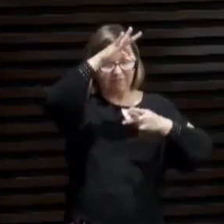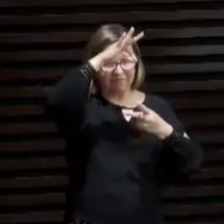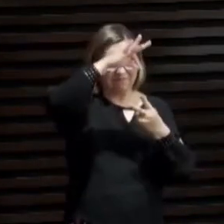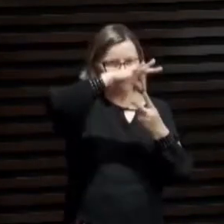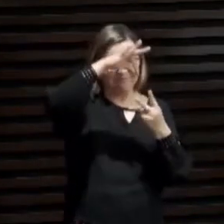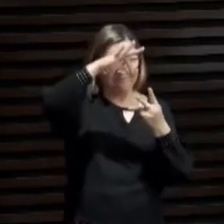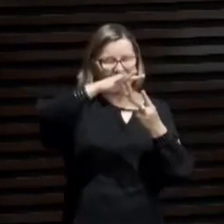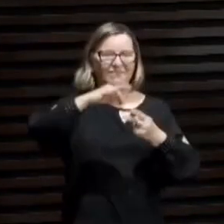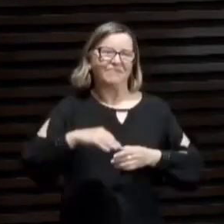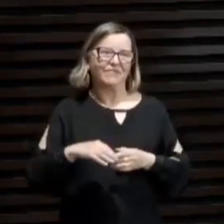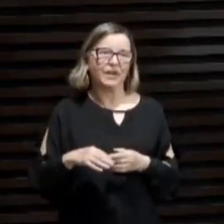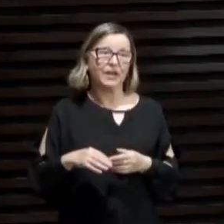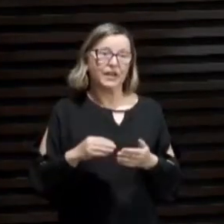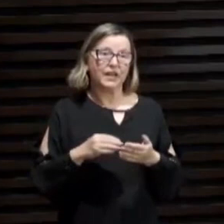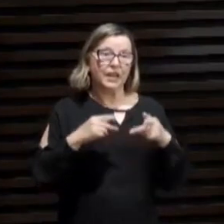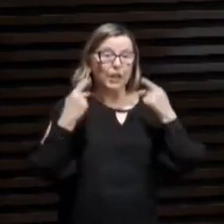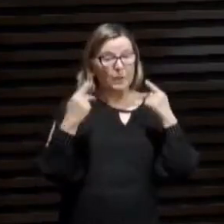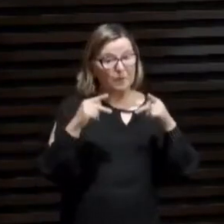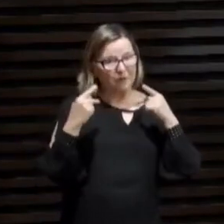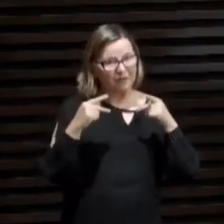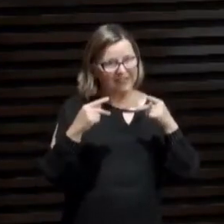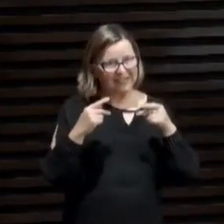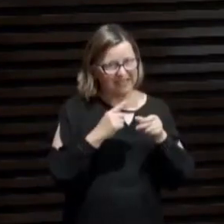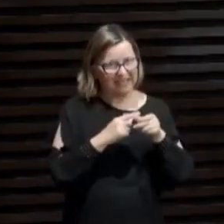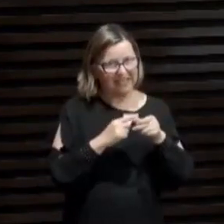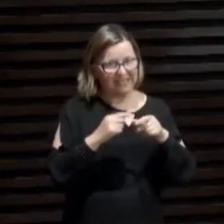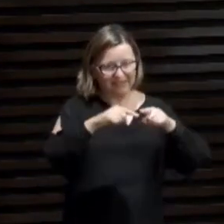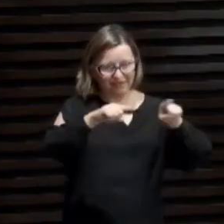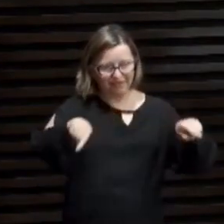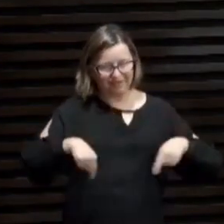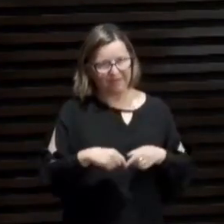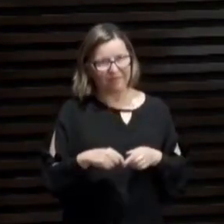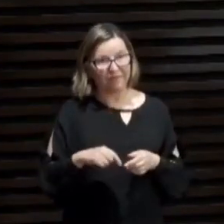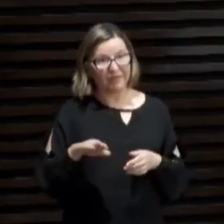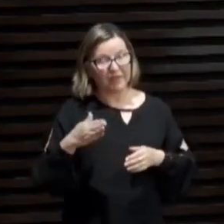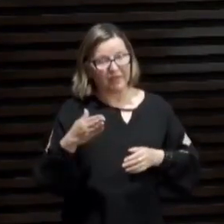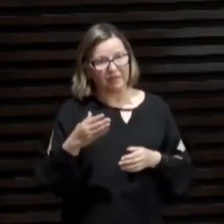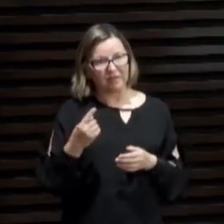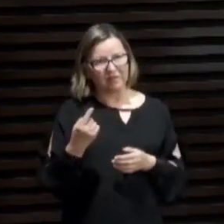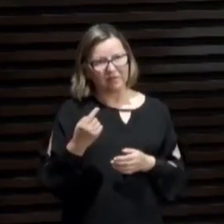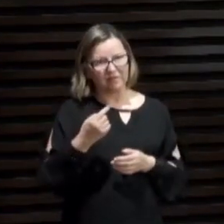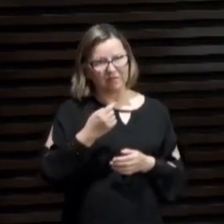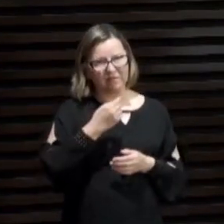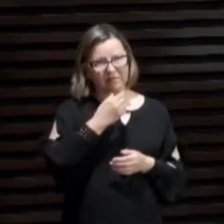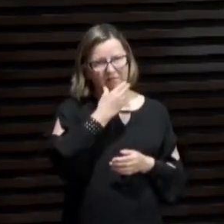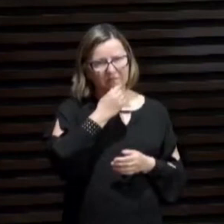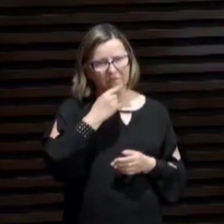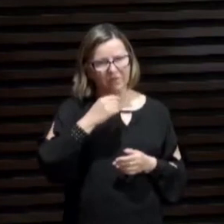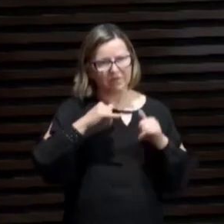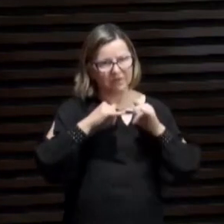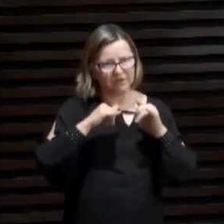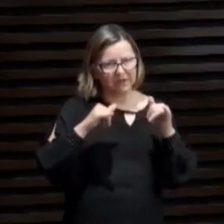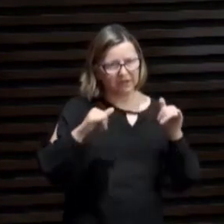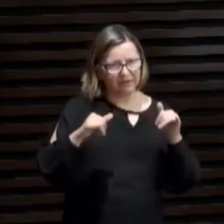à tenda, e profetizaram no arraial. Então correu um moço e o anunciou a Moisés, e